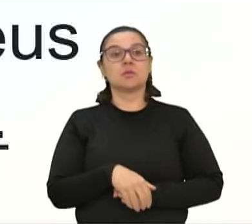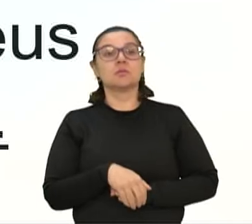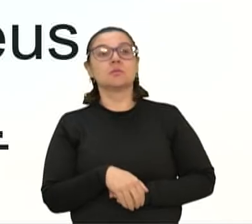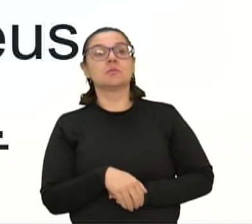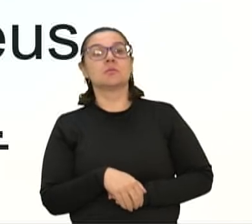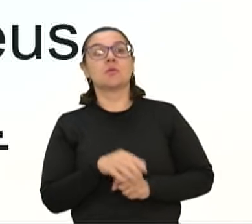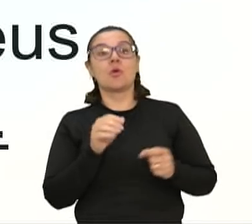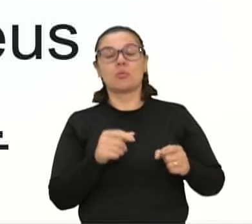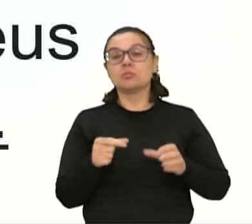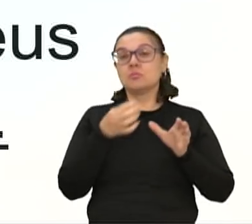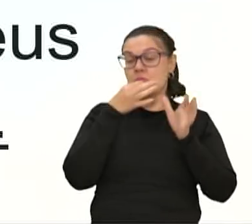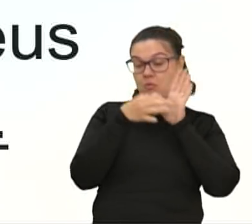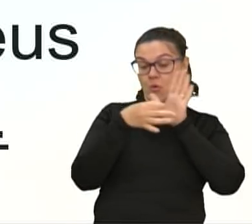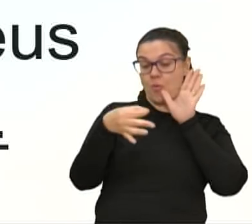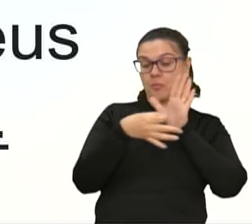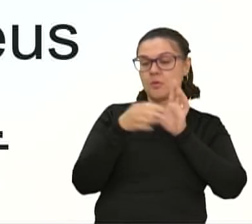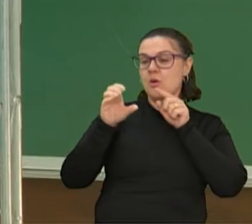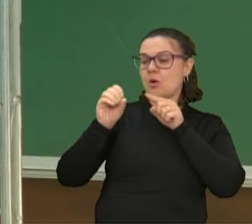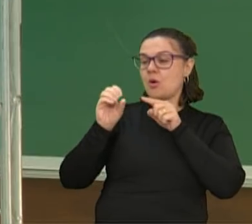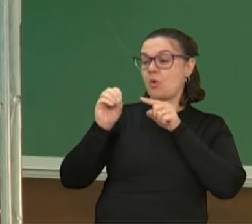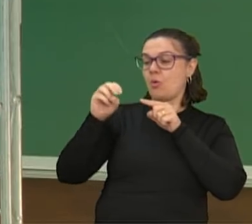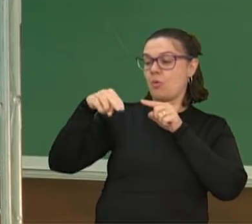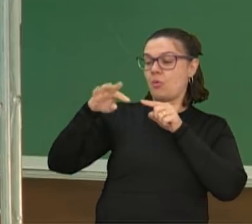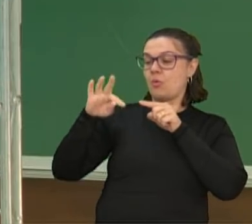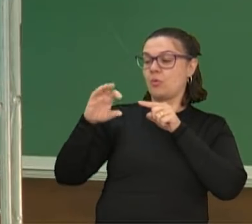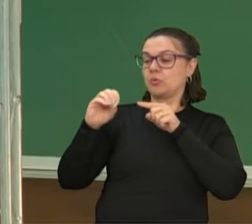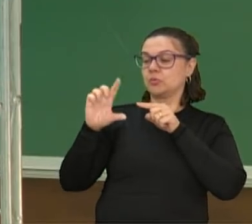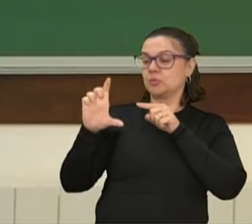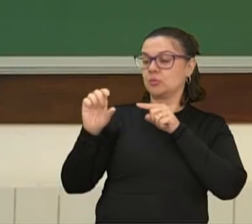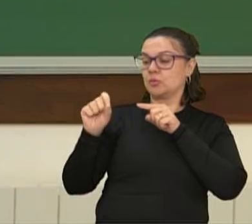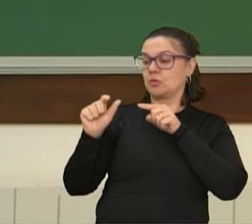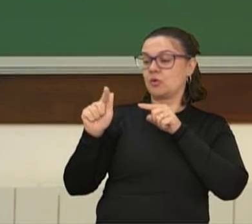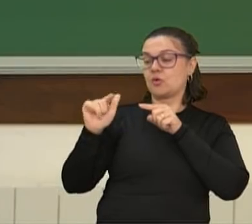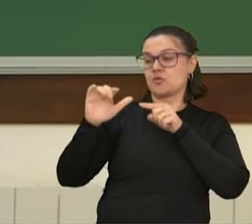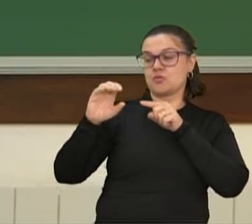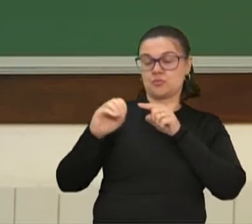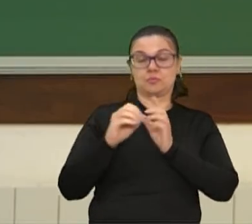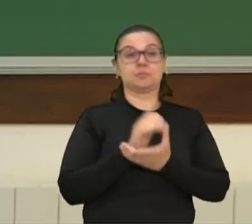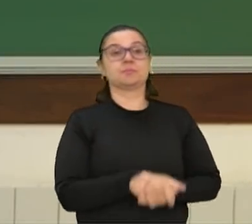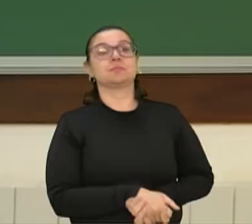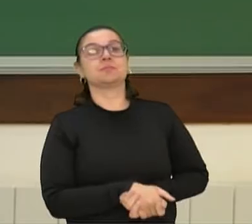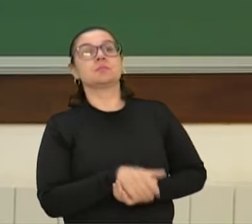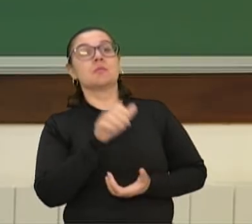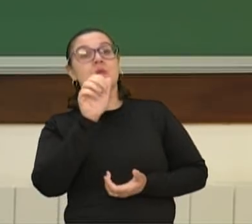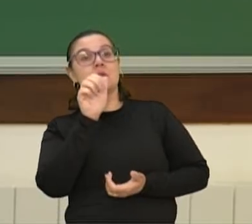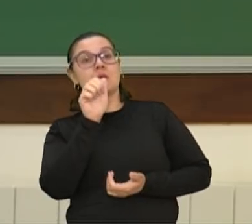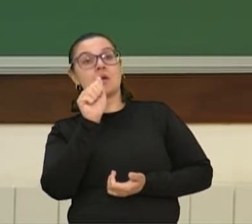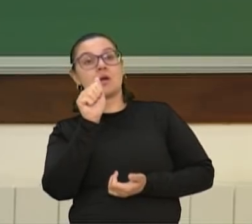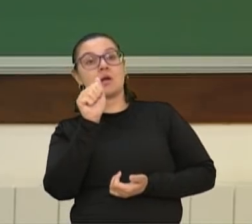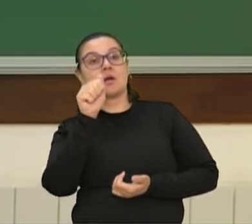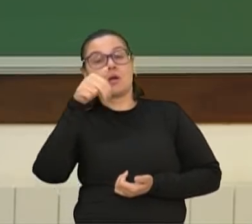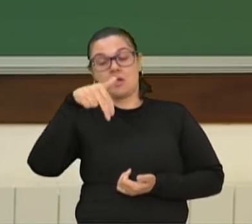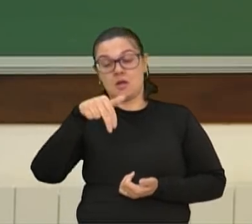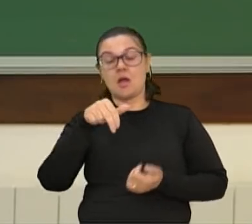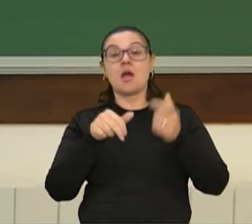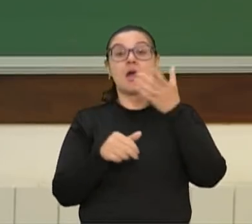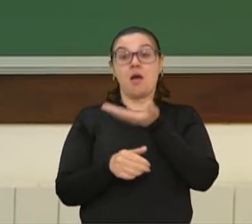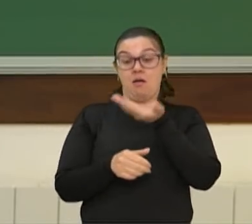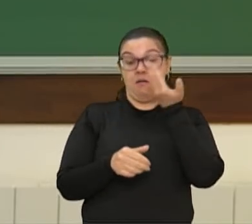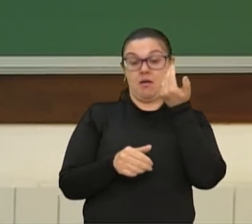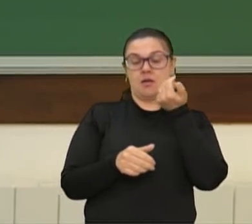argumento ontológico. O que isso quer dizer? Então, Alberto começa esses debates